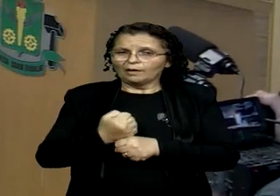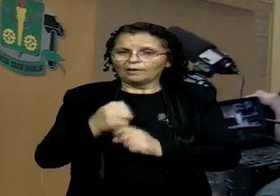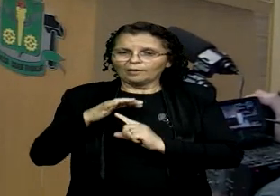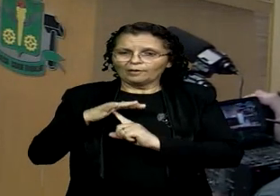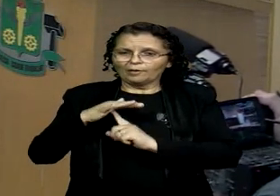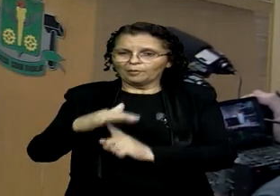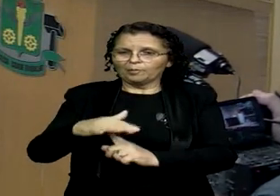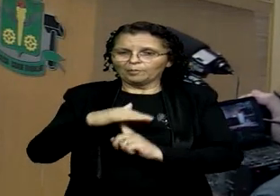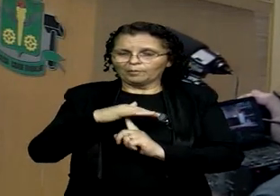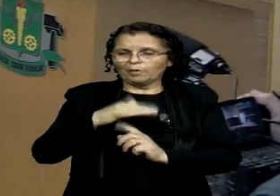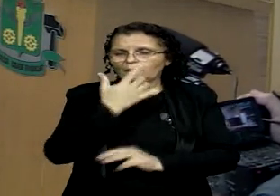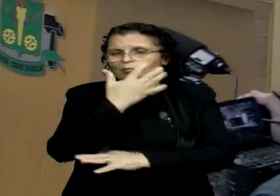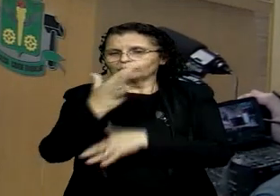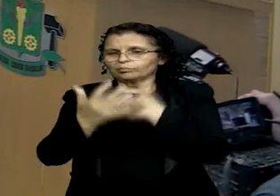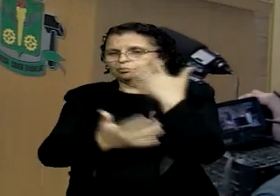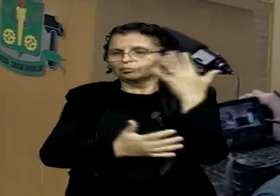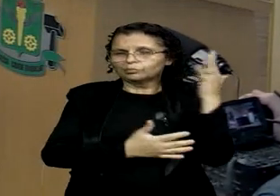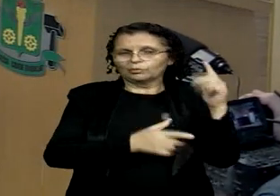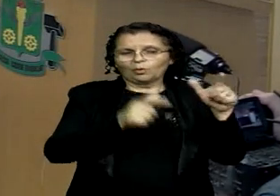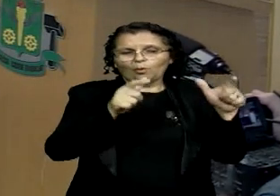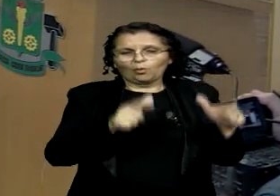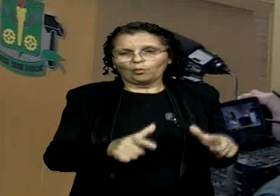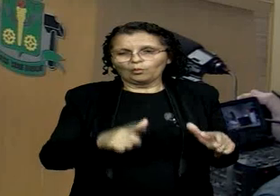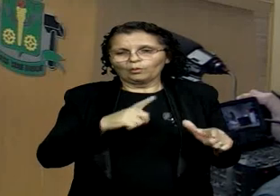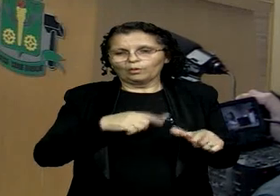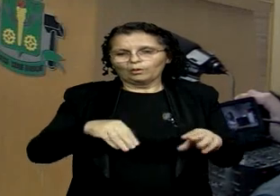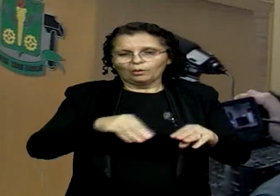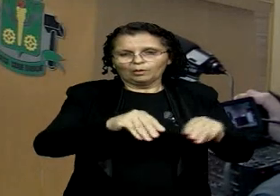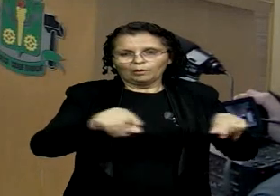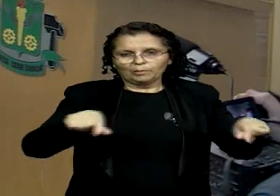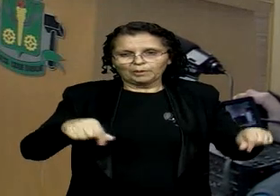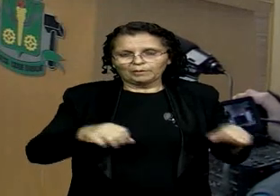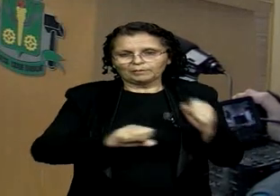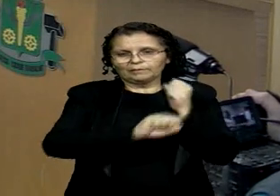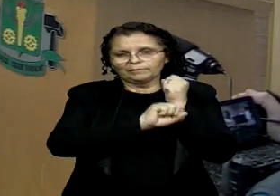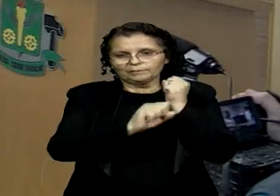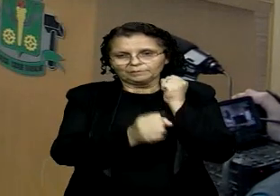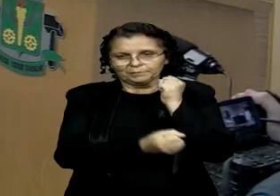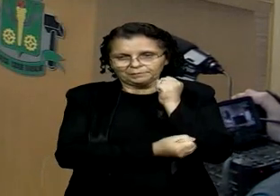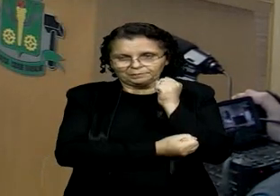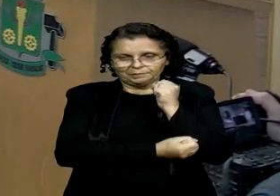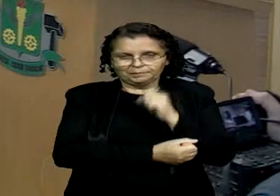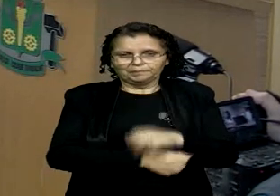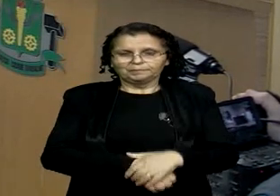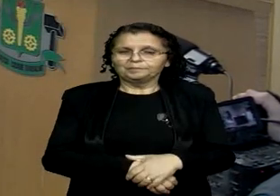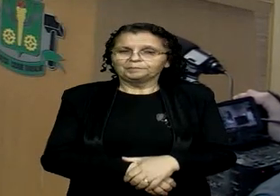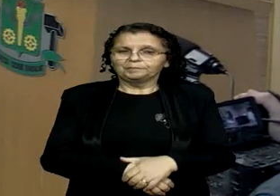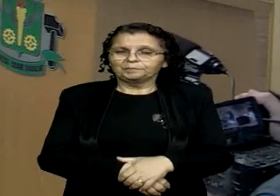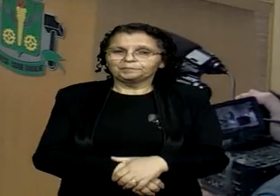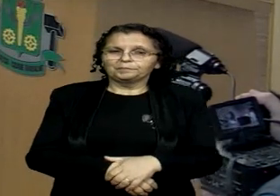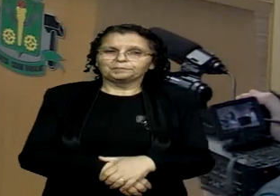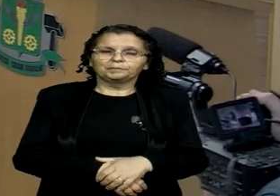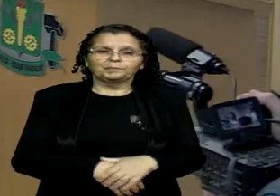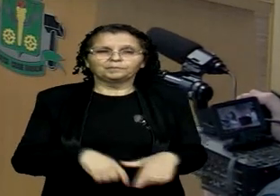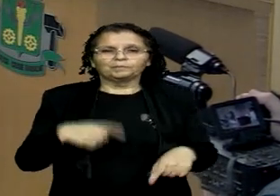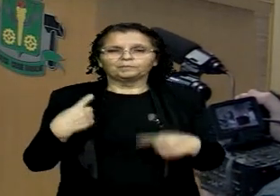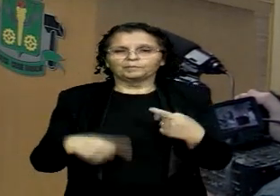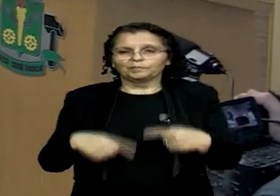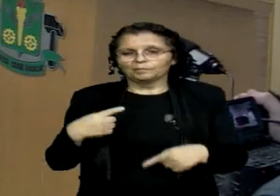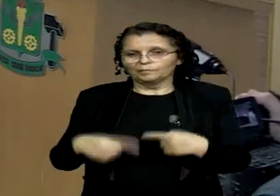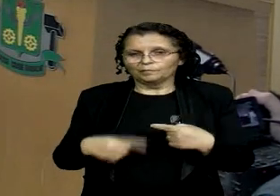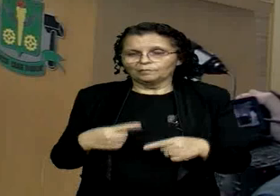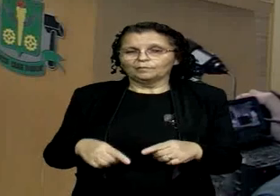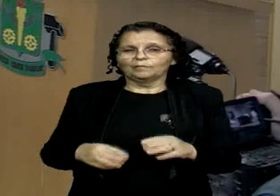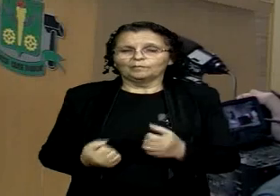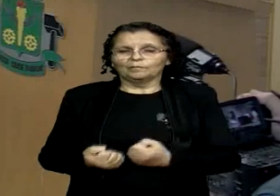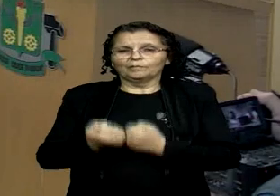parque ecológico no local onde hoje é o terreno da Sabesp. Está em discussão a moção de